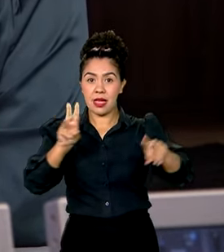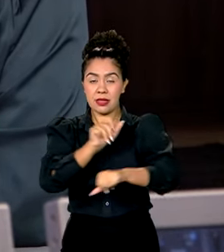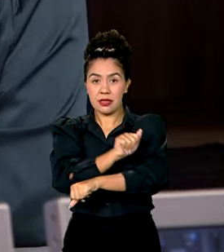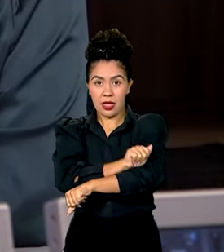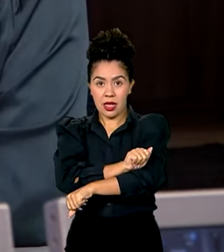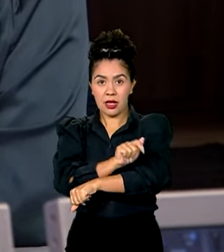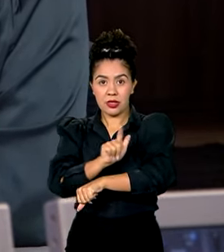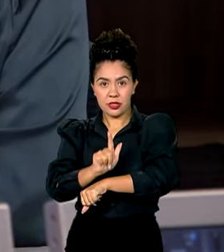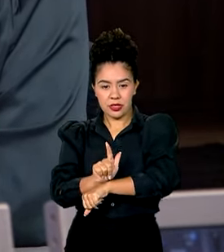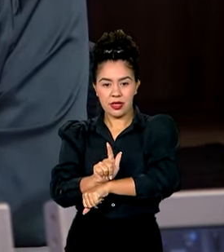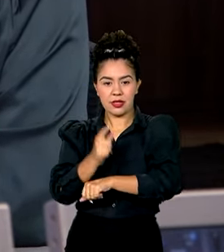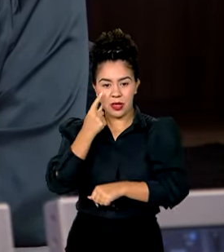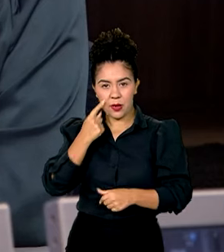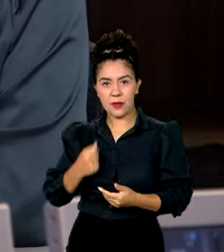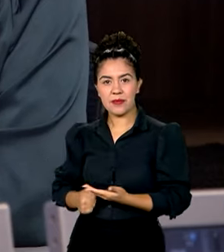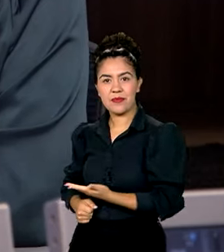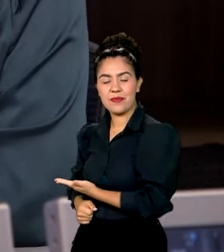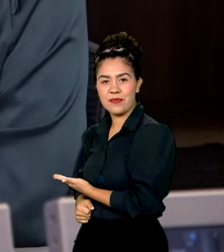agenci